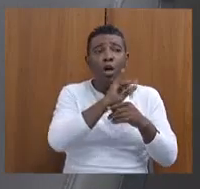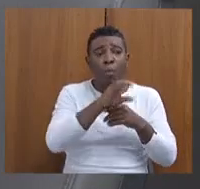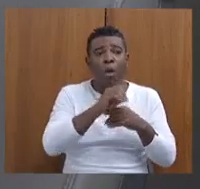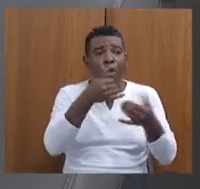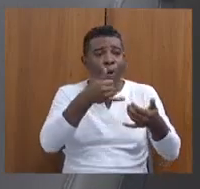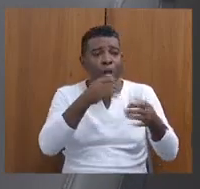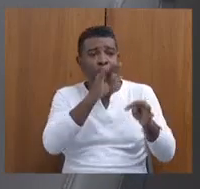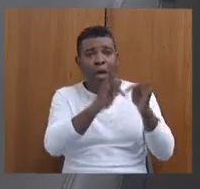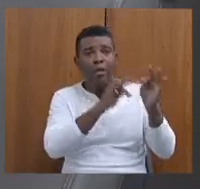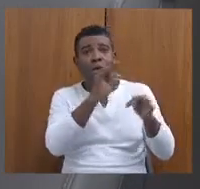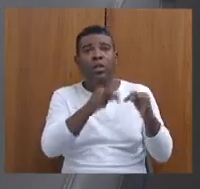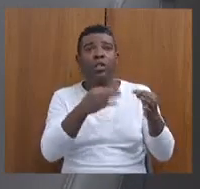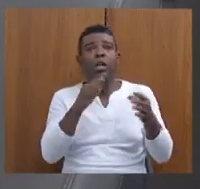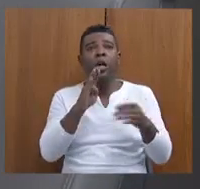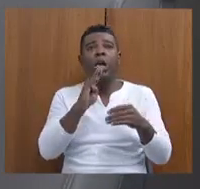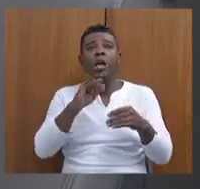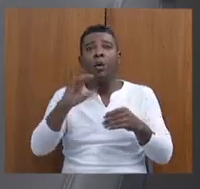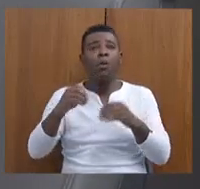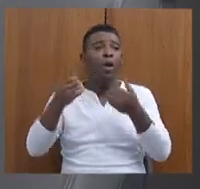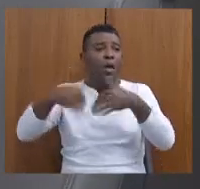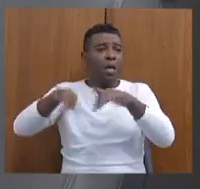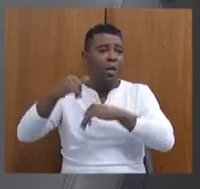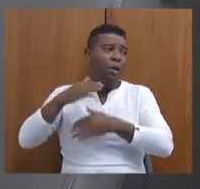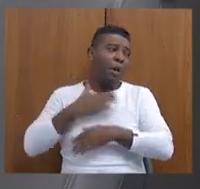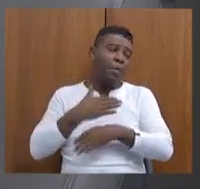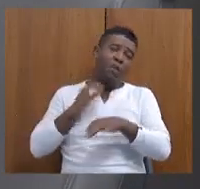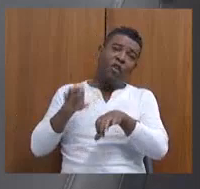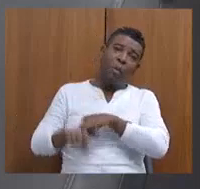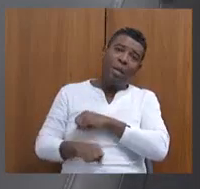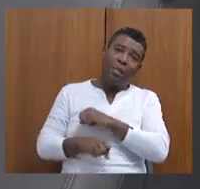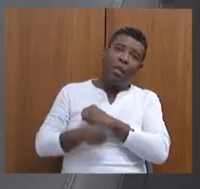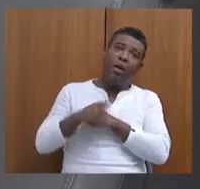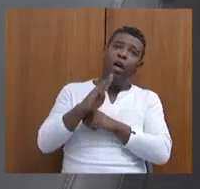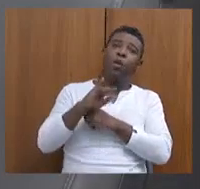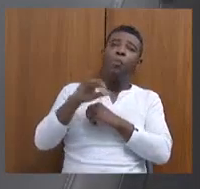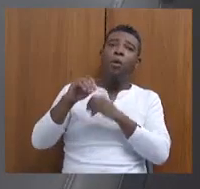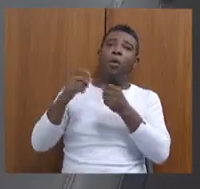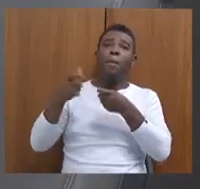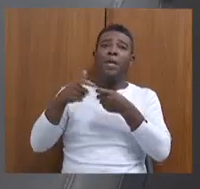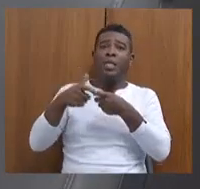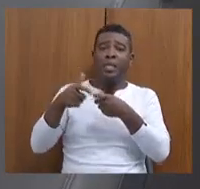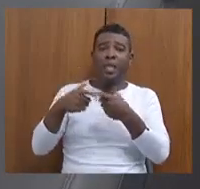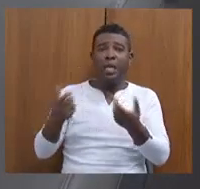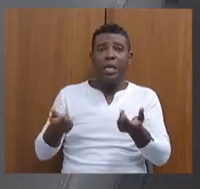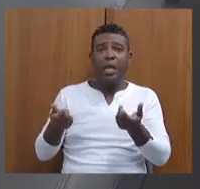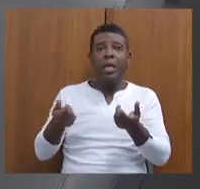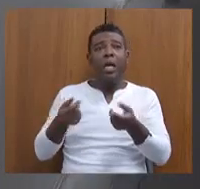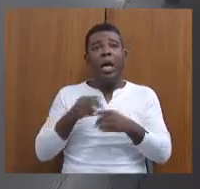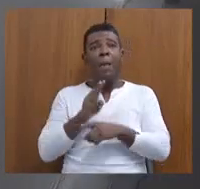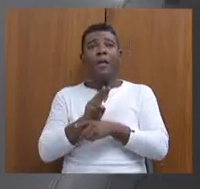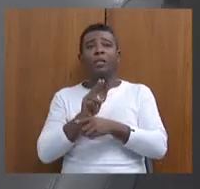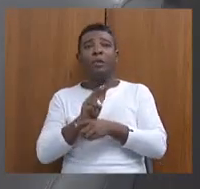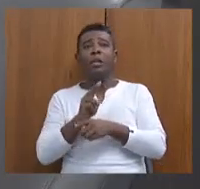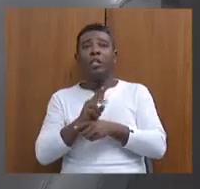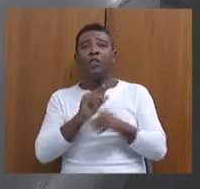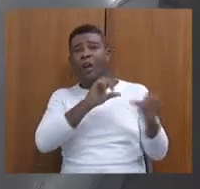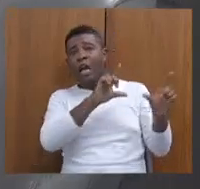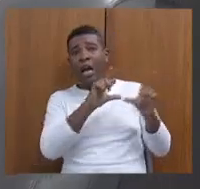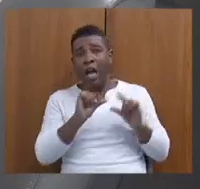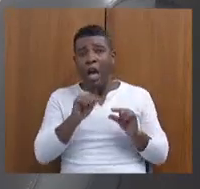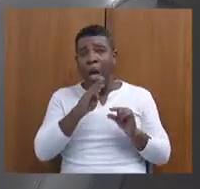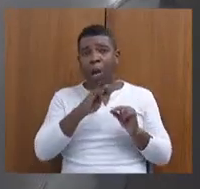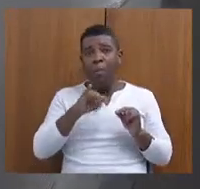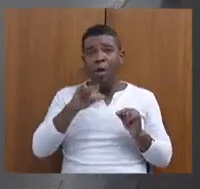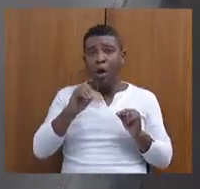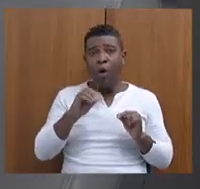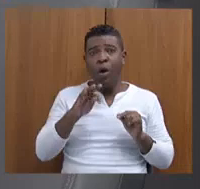bioquímica que a minha graduação de biomedicina e a perspectiva de nós termos uma redução de investimento no biotectown Como